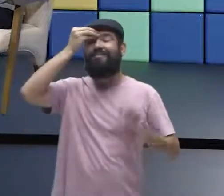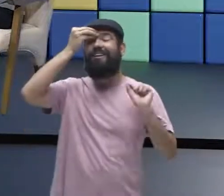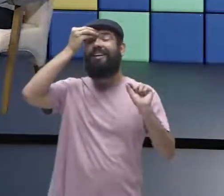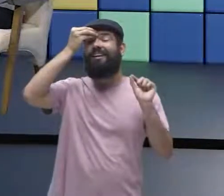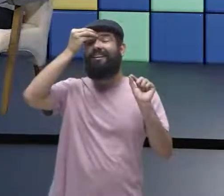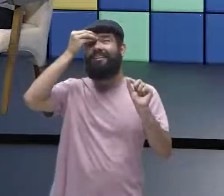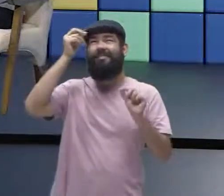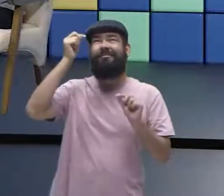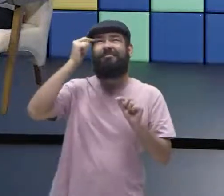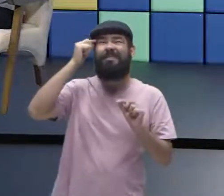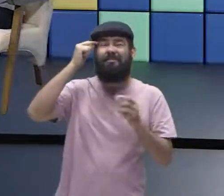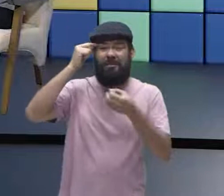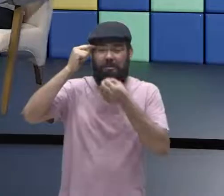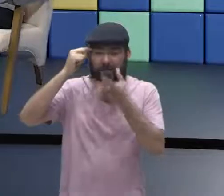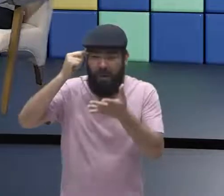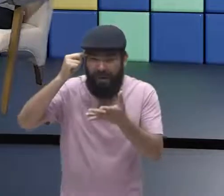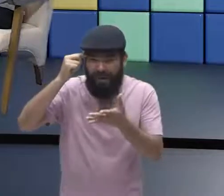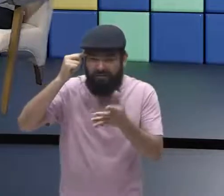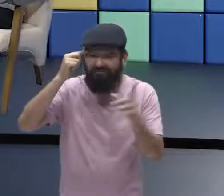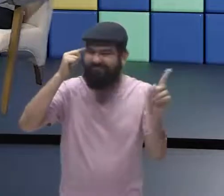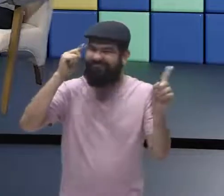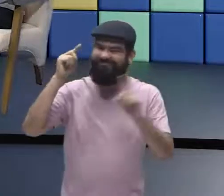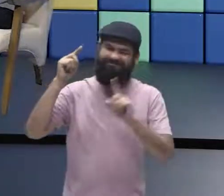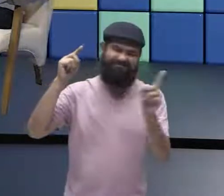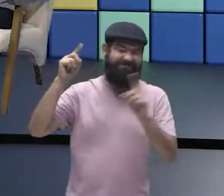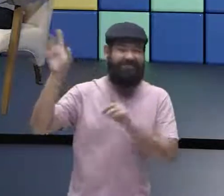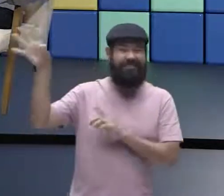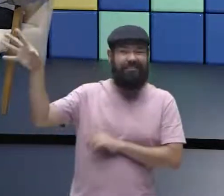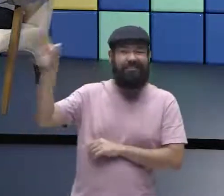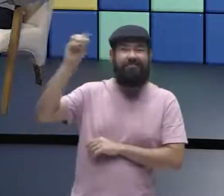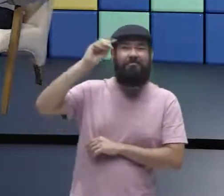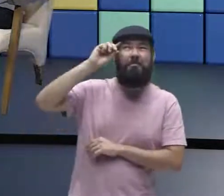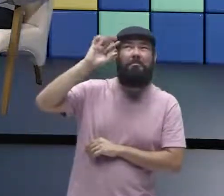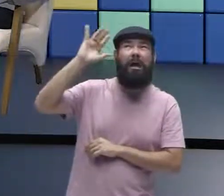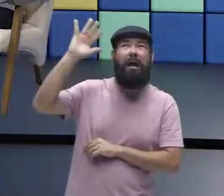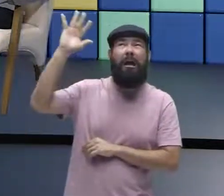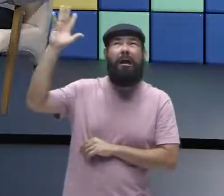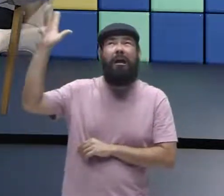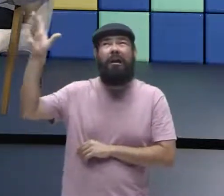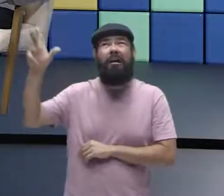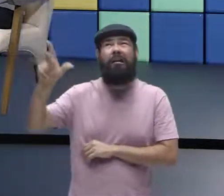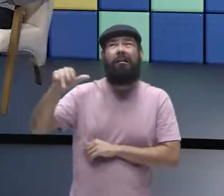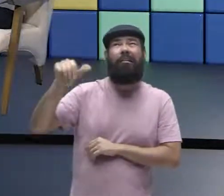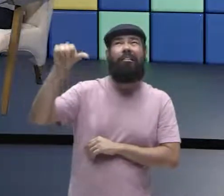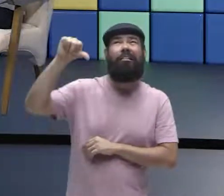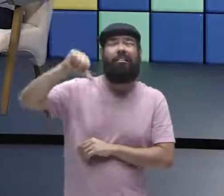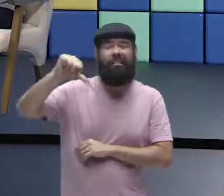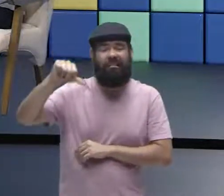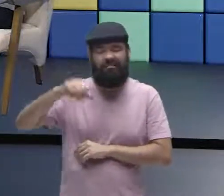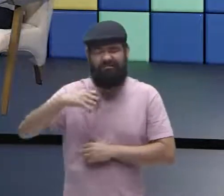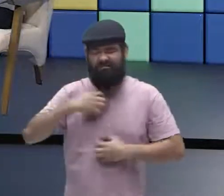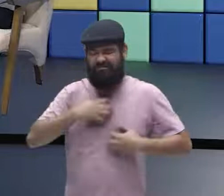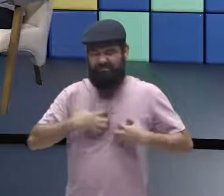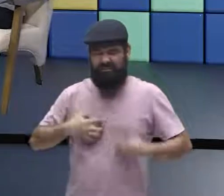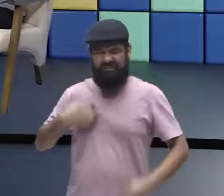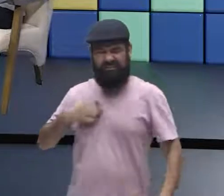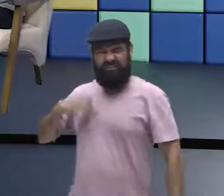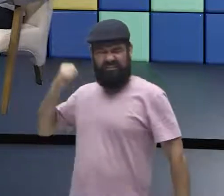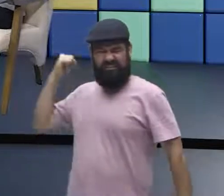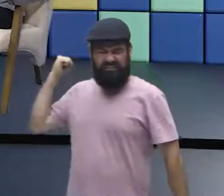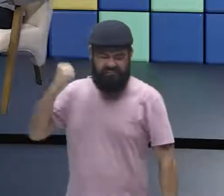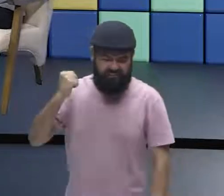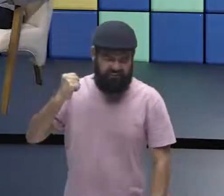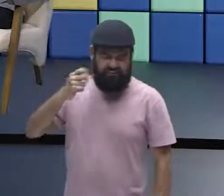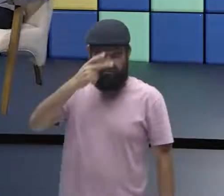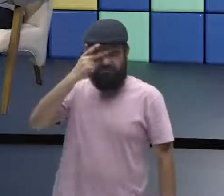Vem pensamentos bons, né? Provavelmente não. Né, Sabrina? Vem pensamentos negativos. Agressivos, né? Alguém chega